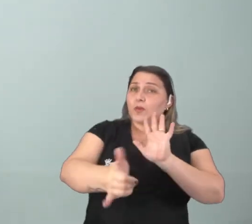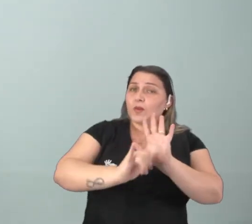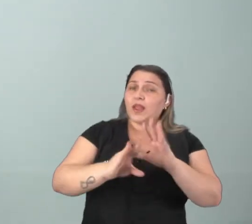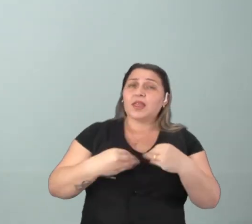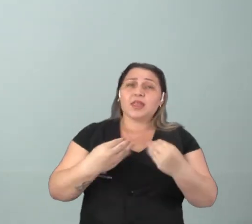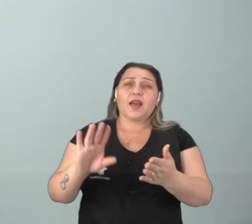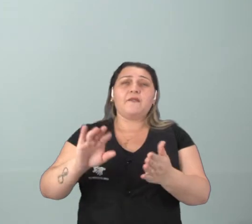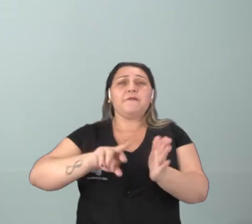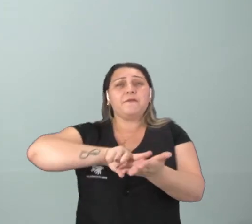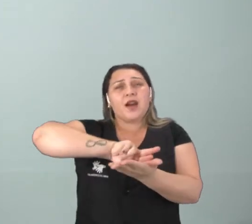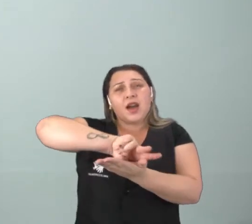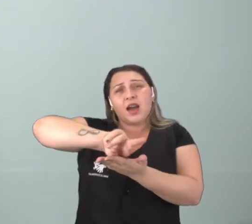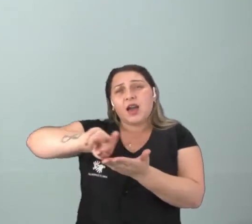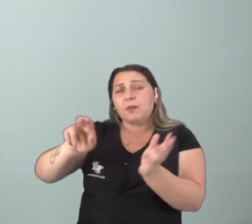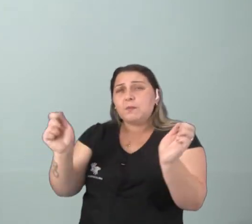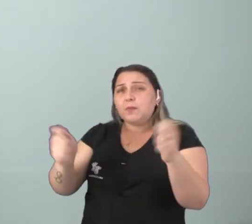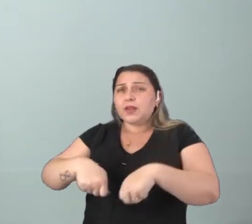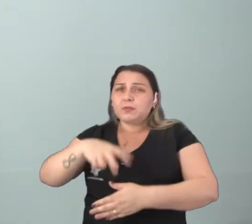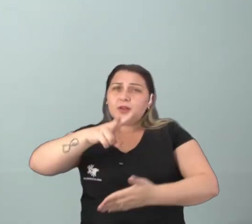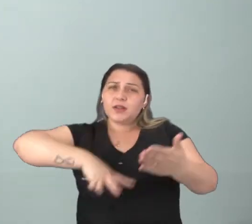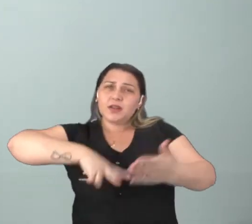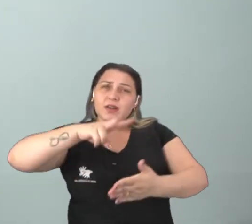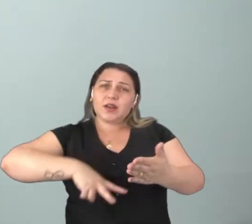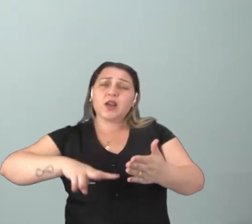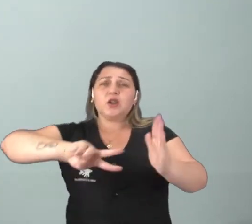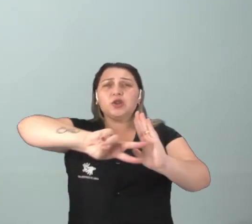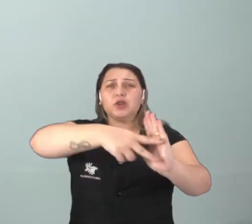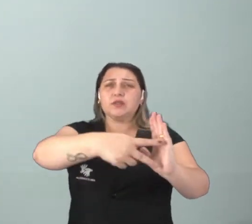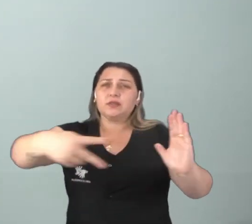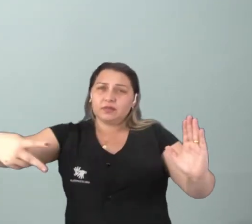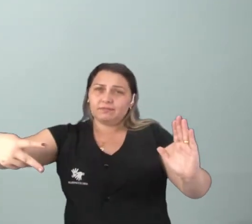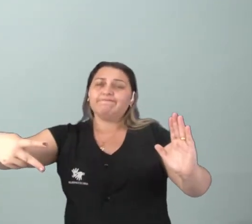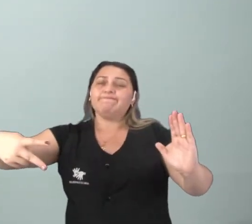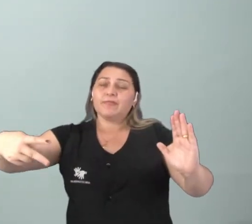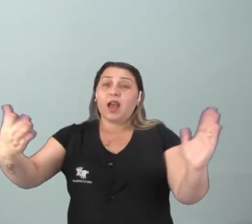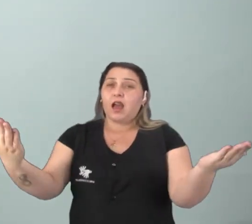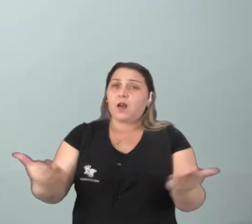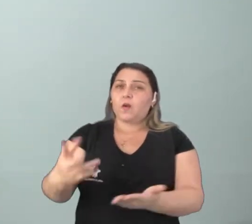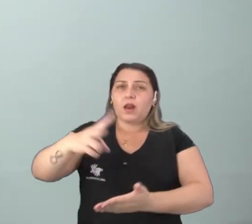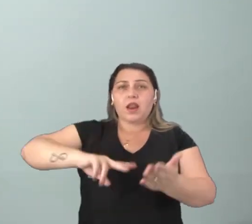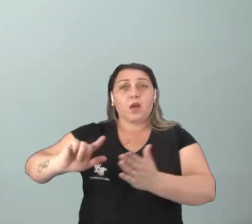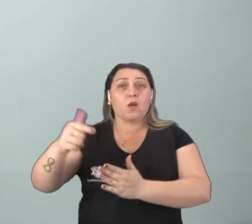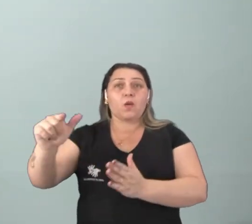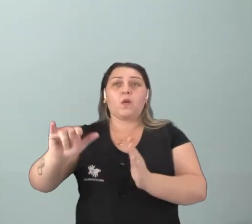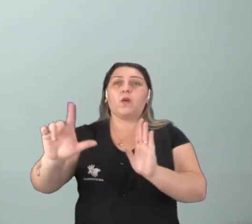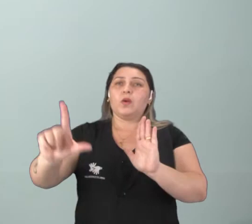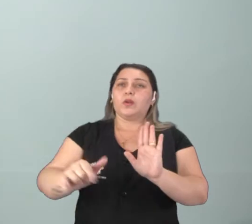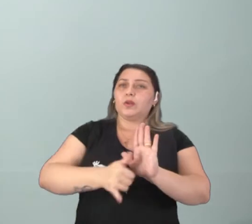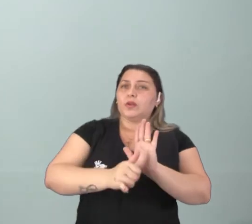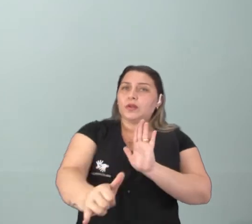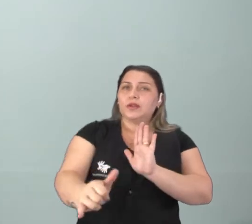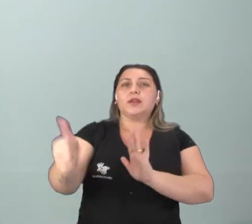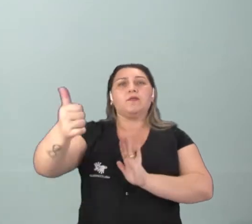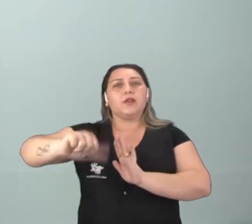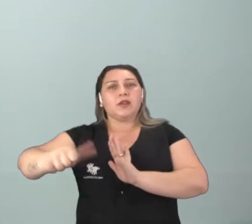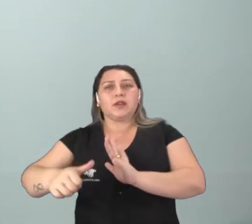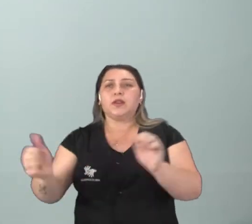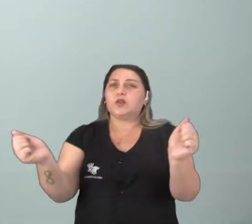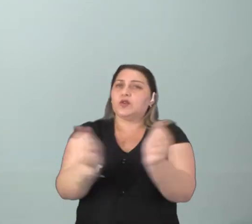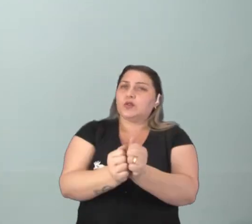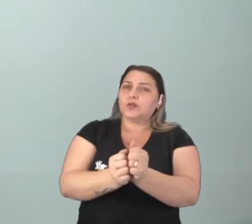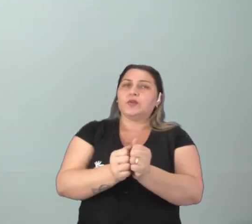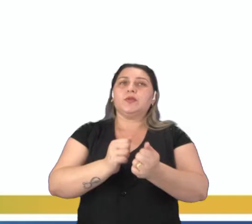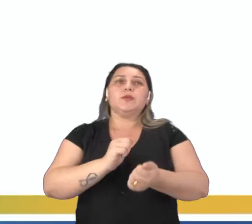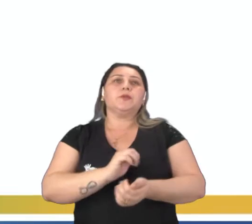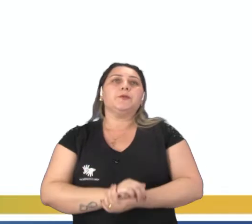dá várias possibilidades de leitura, de interpretação? Vamos agora ler outro microconto e vamos analisá-lo